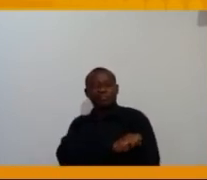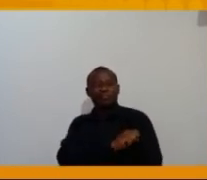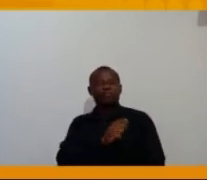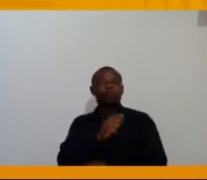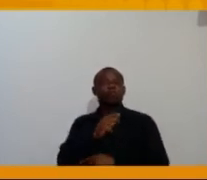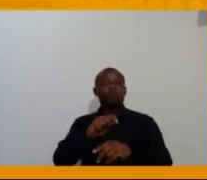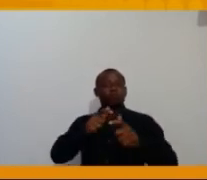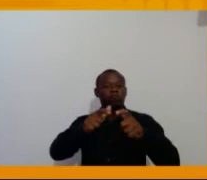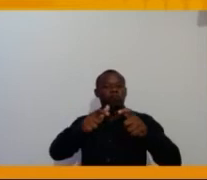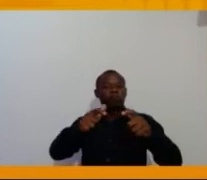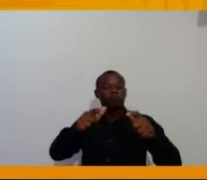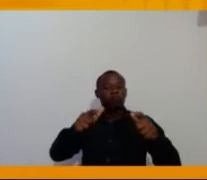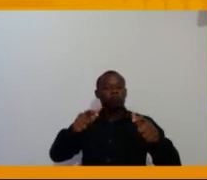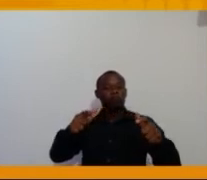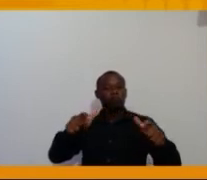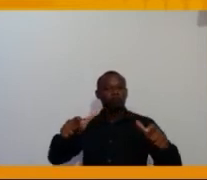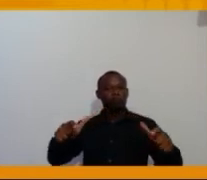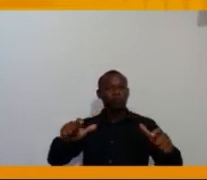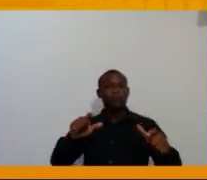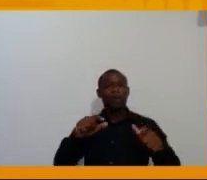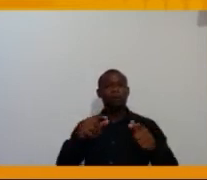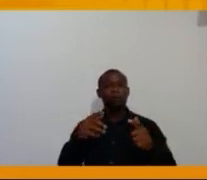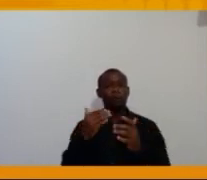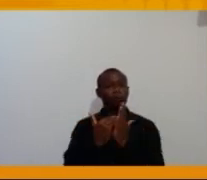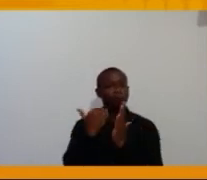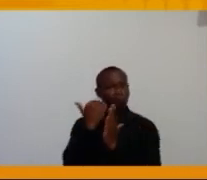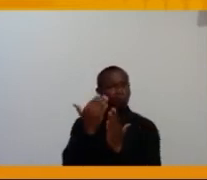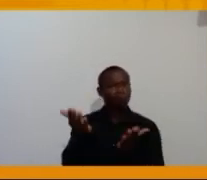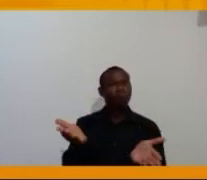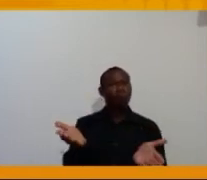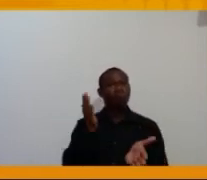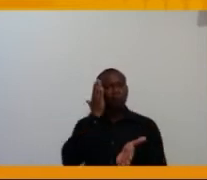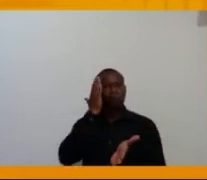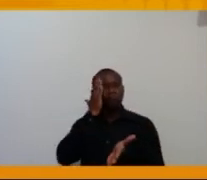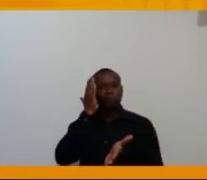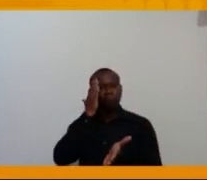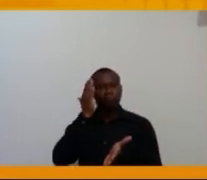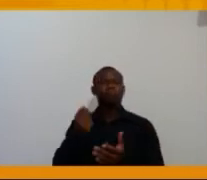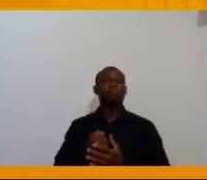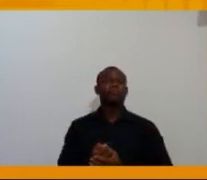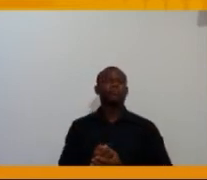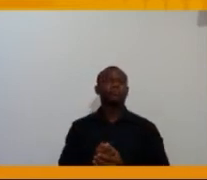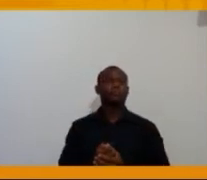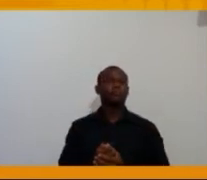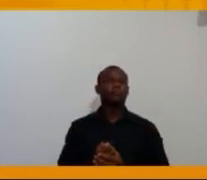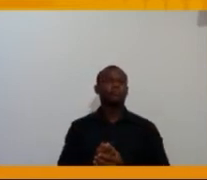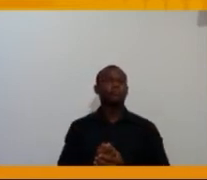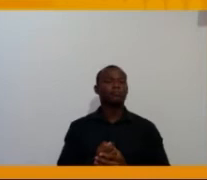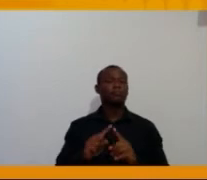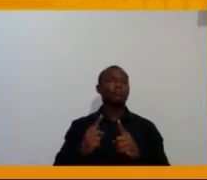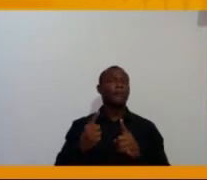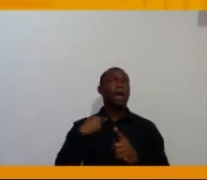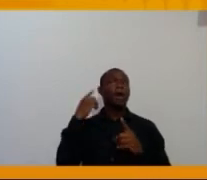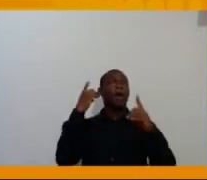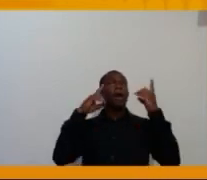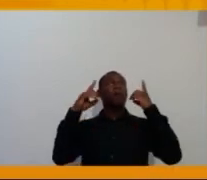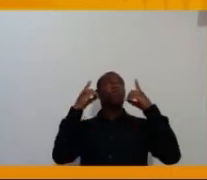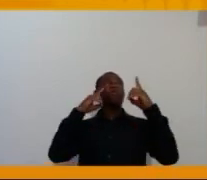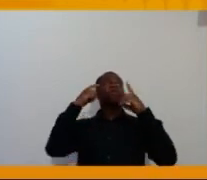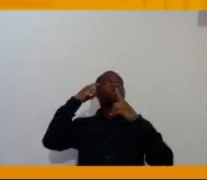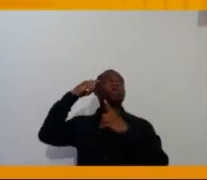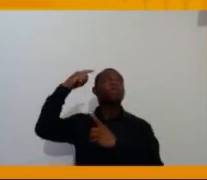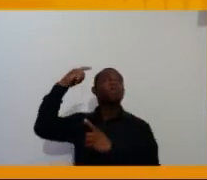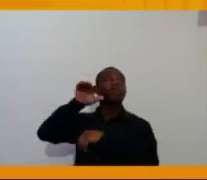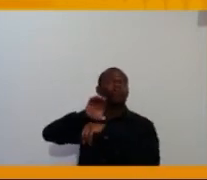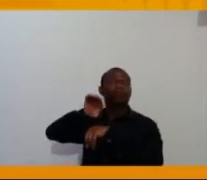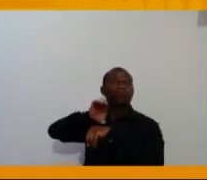né, para essa migração. Sim. Mas eu não tenho dúvida que em determinado tipo de curso, como, por exemplo, a formação continuada,